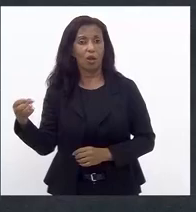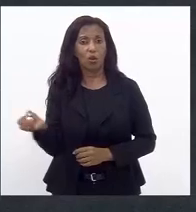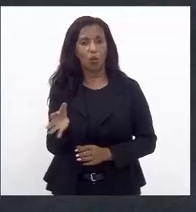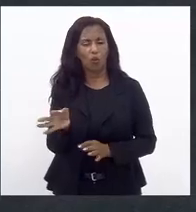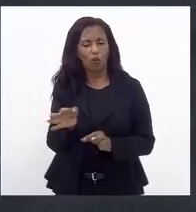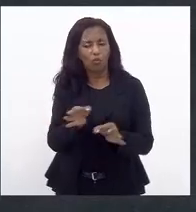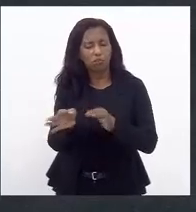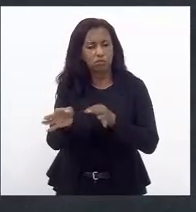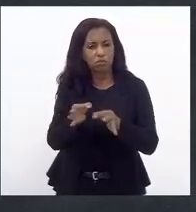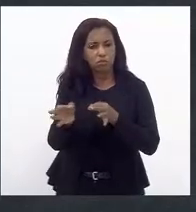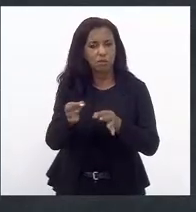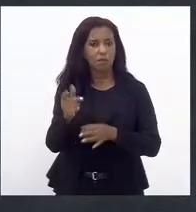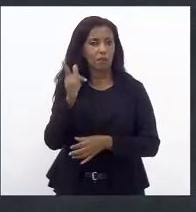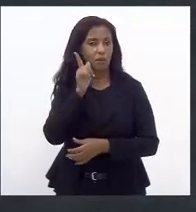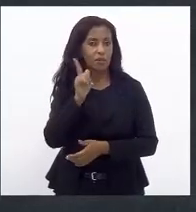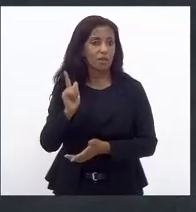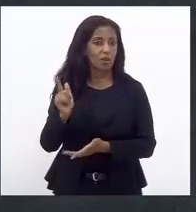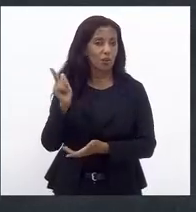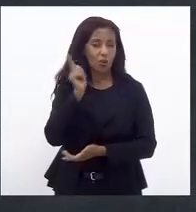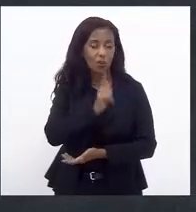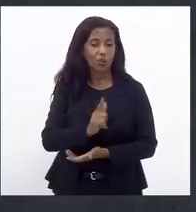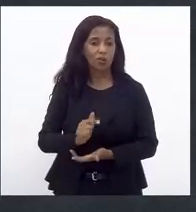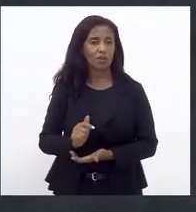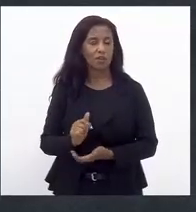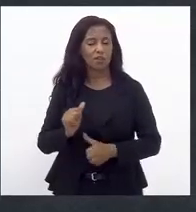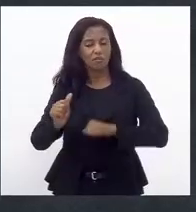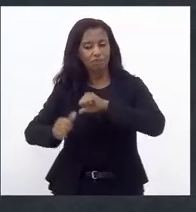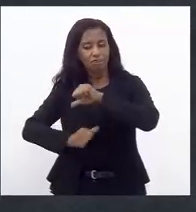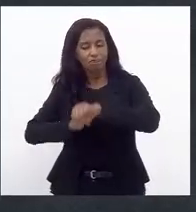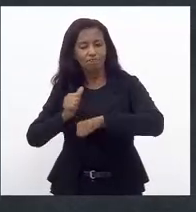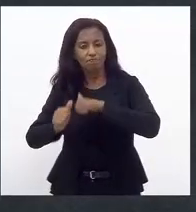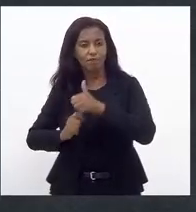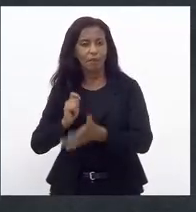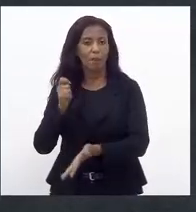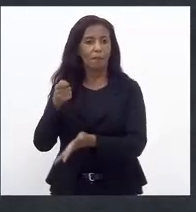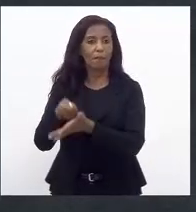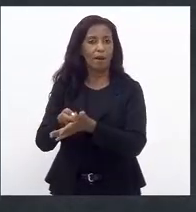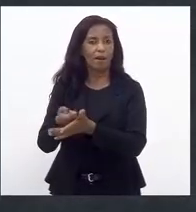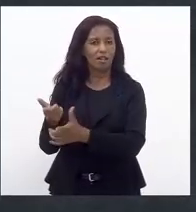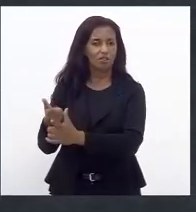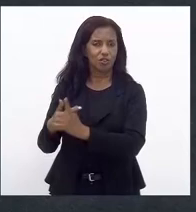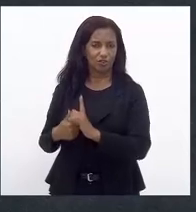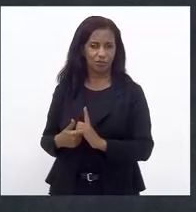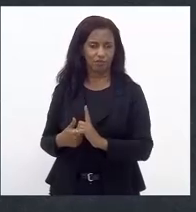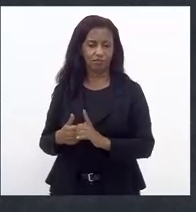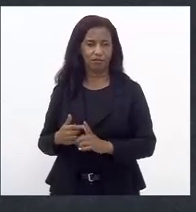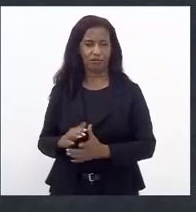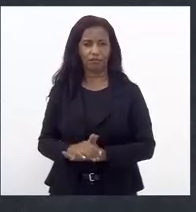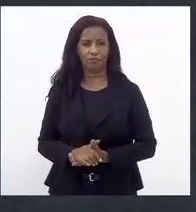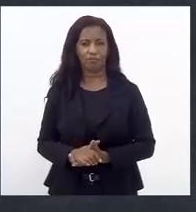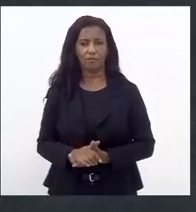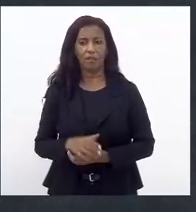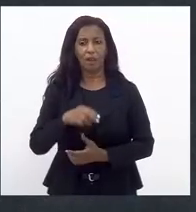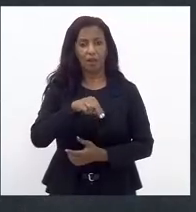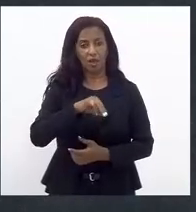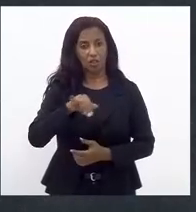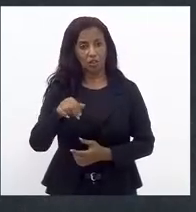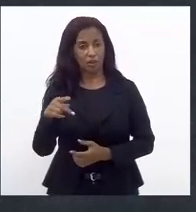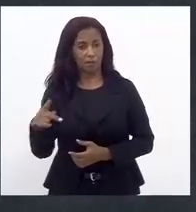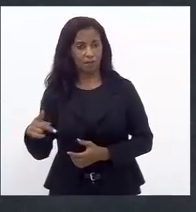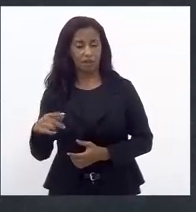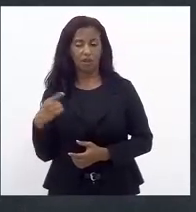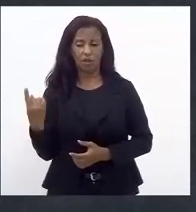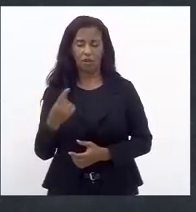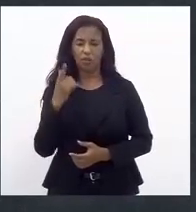novo mecanismo para você poder fazer um refinanciamento do teu passivo e através da njp